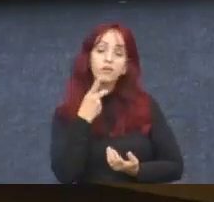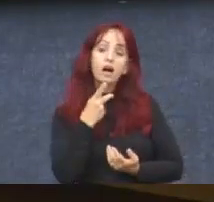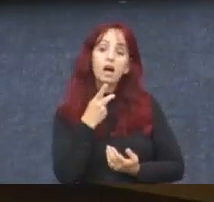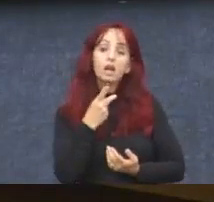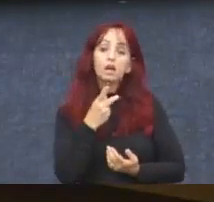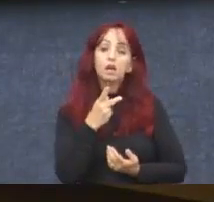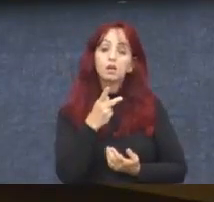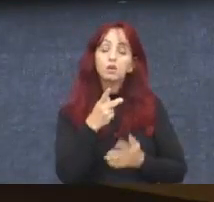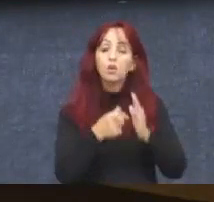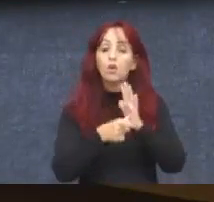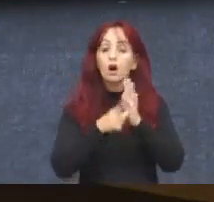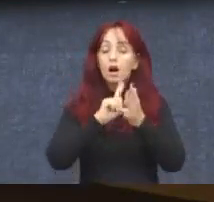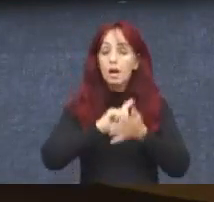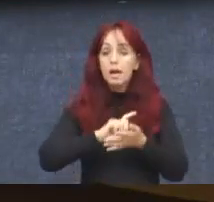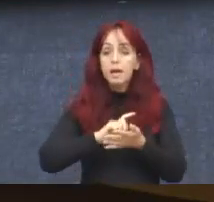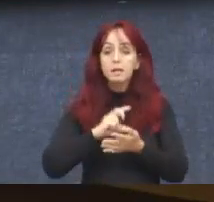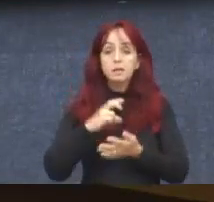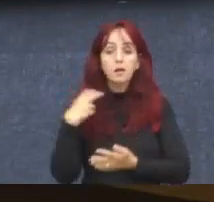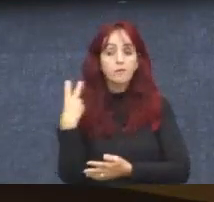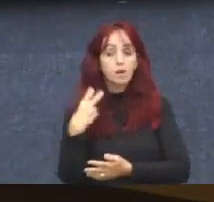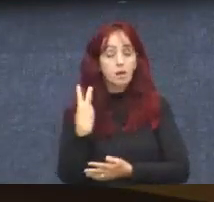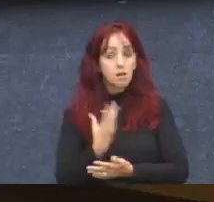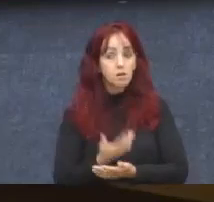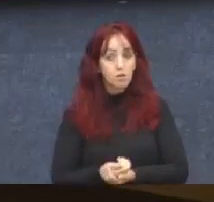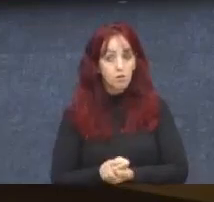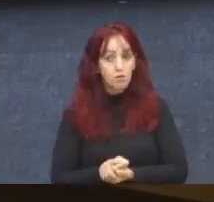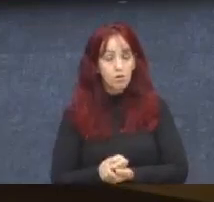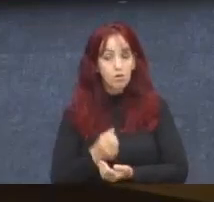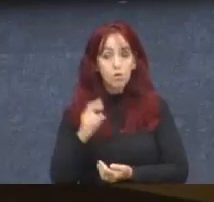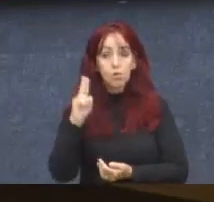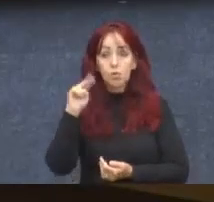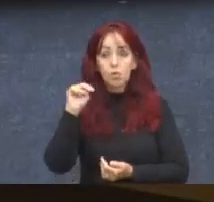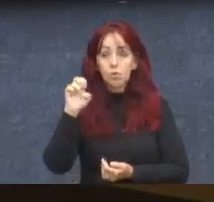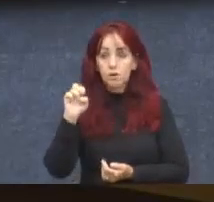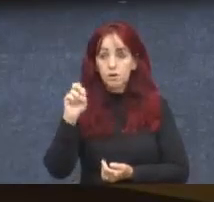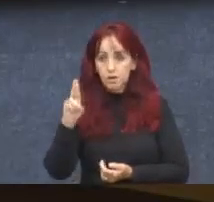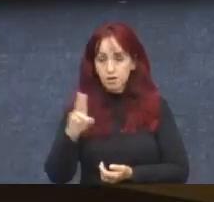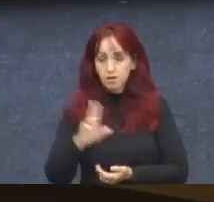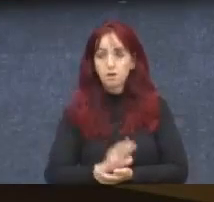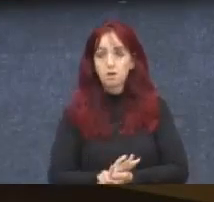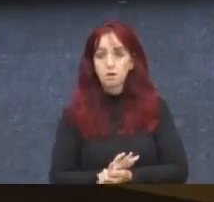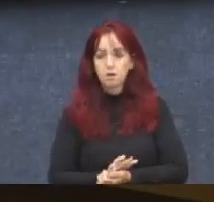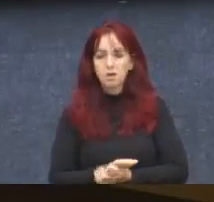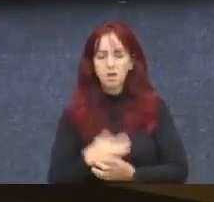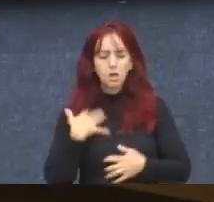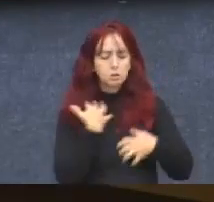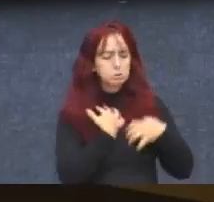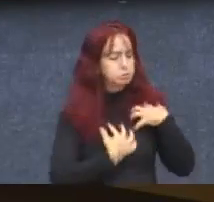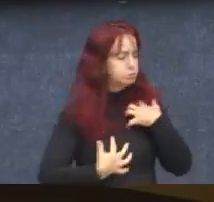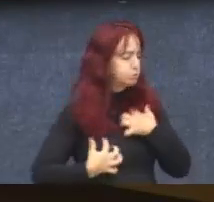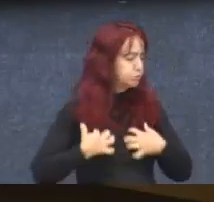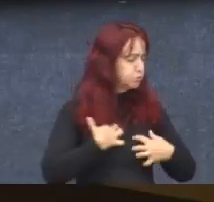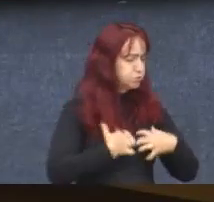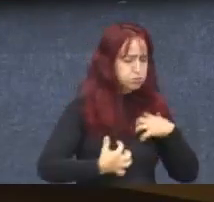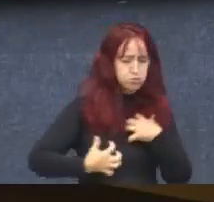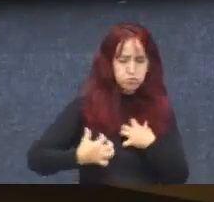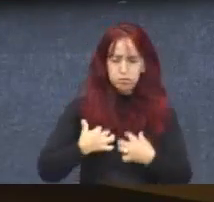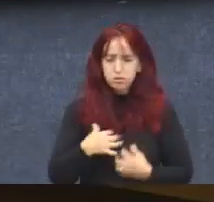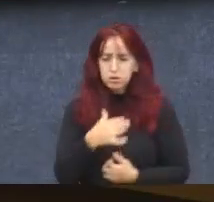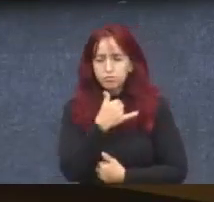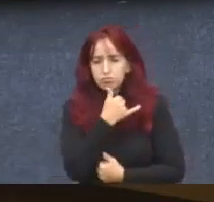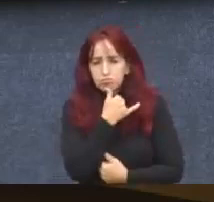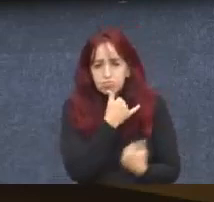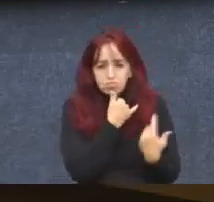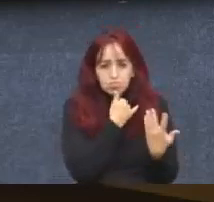ex-vereador, se é que um dia pôde ser chamado assim, Uner. Isso é desespero? Isso é